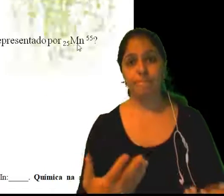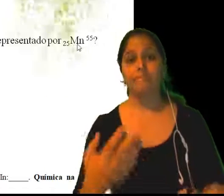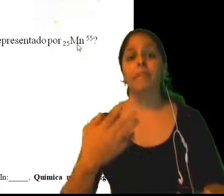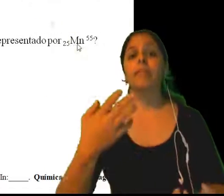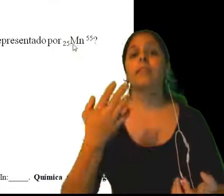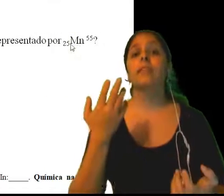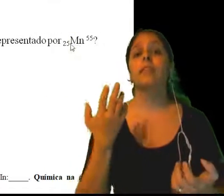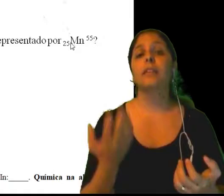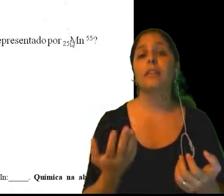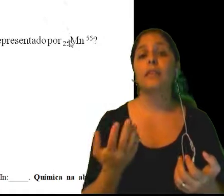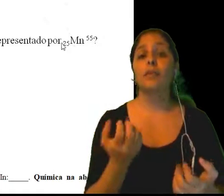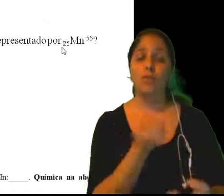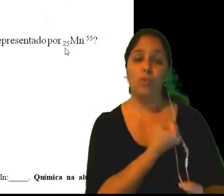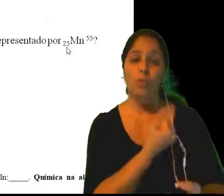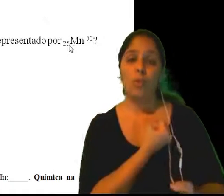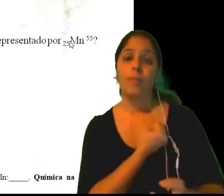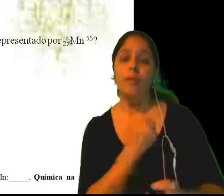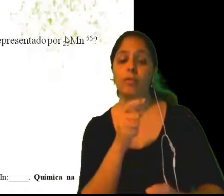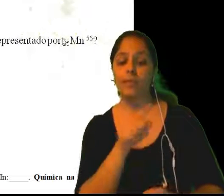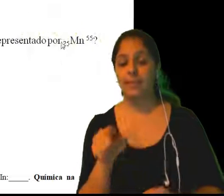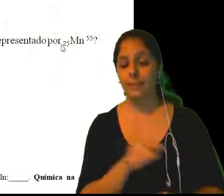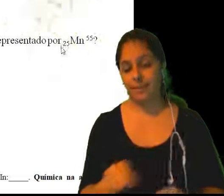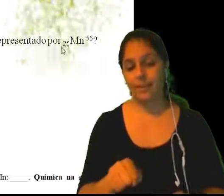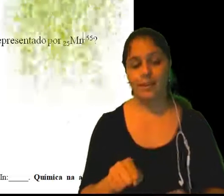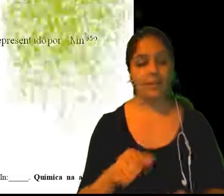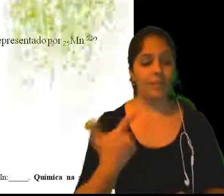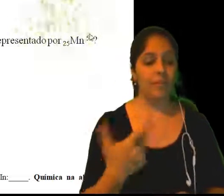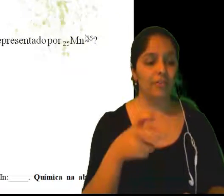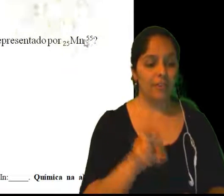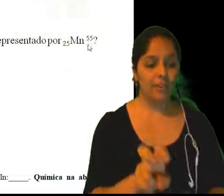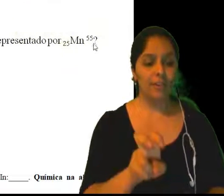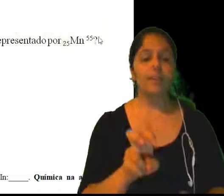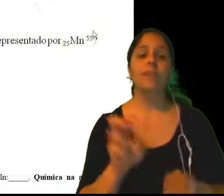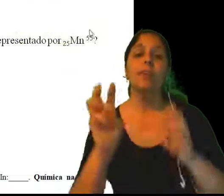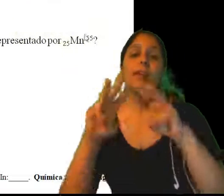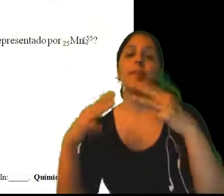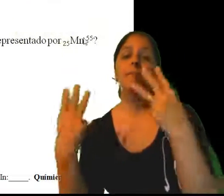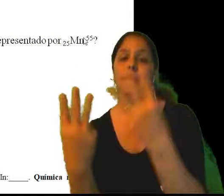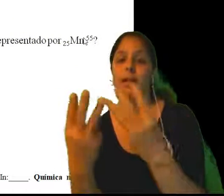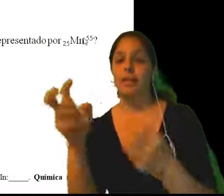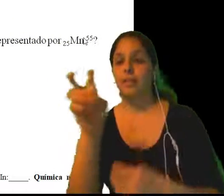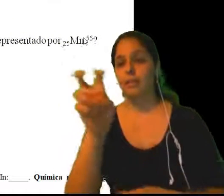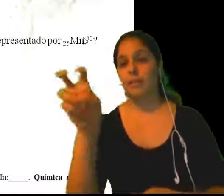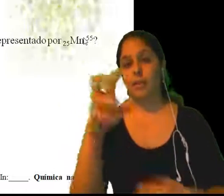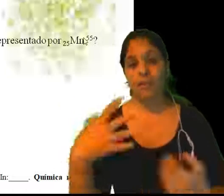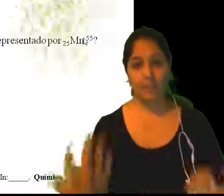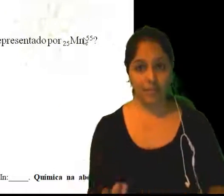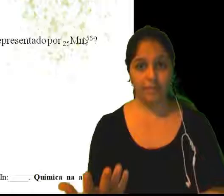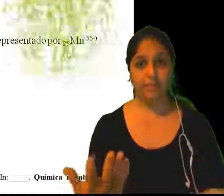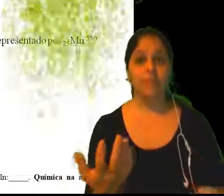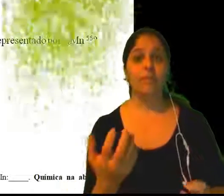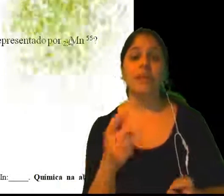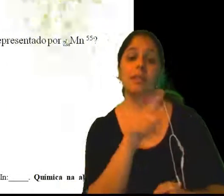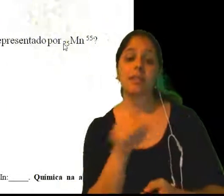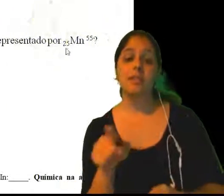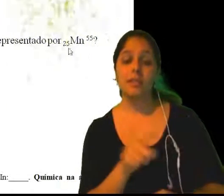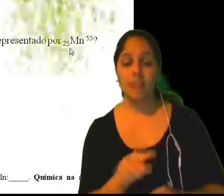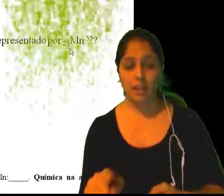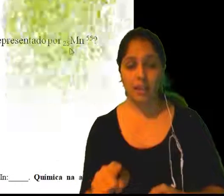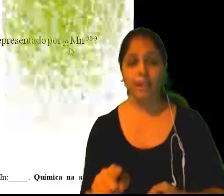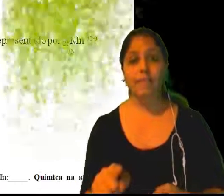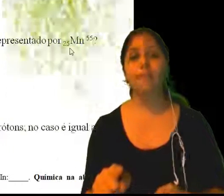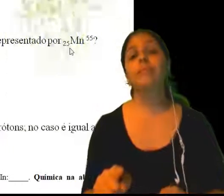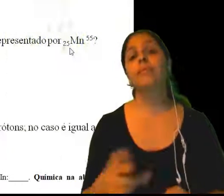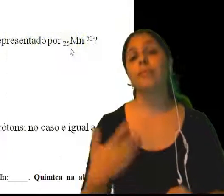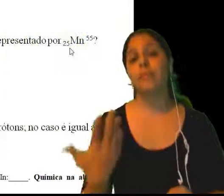representa o elemento manganês, com número atômico 25 e número de massa é igual a 55. O número